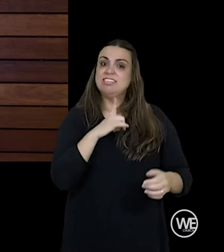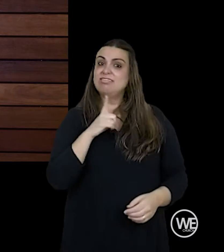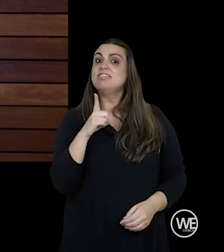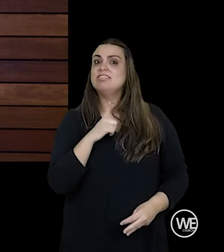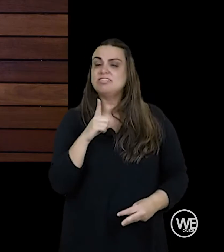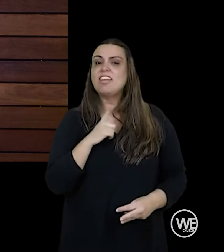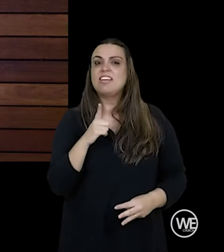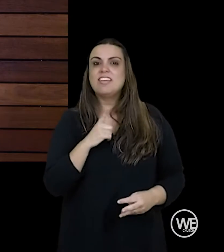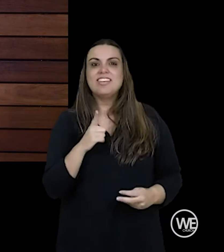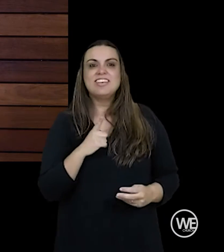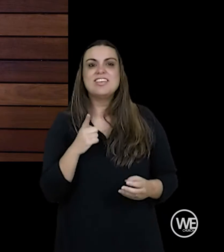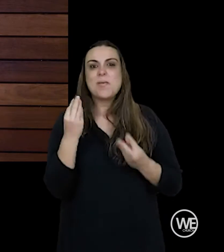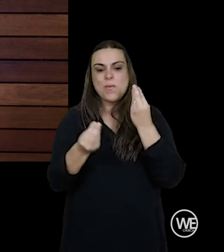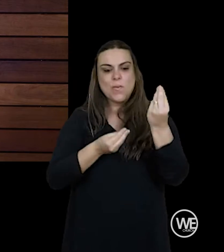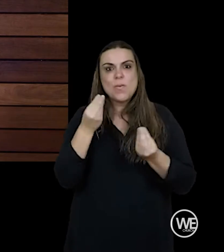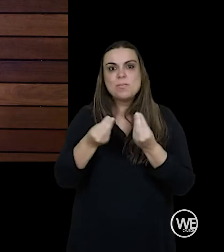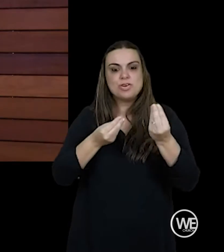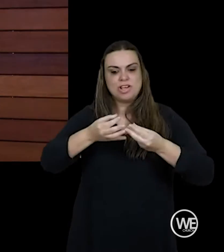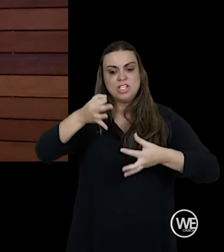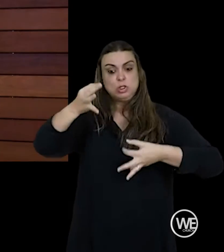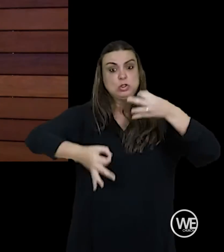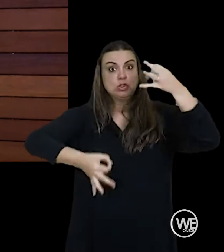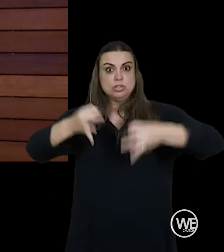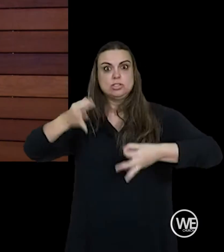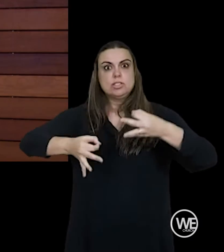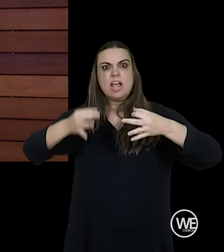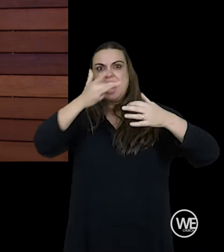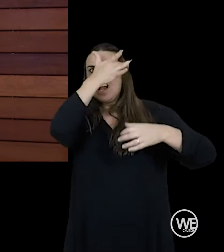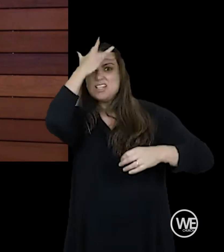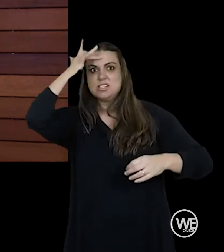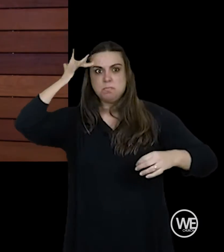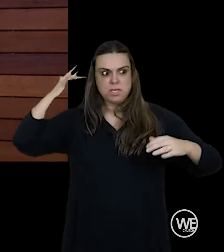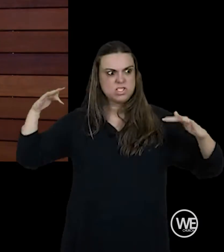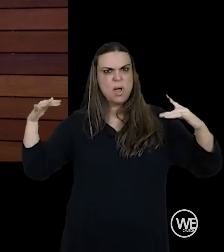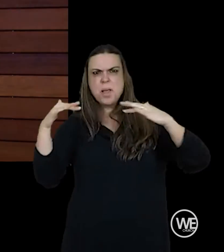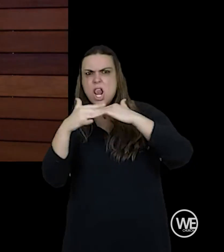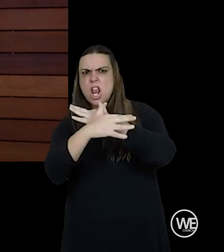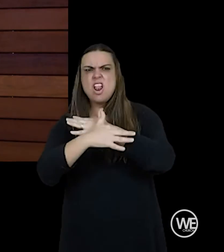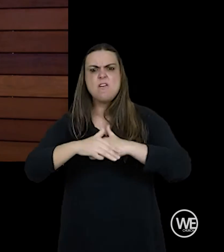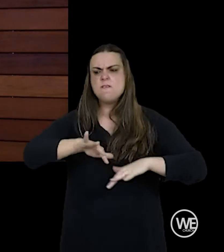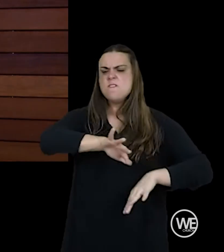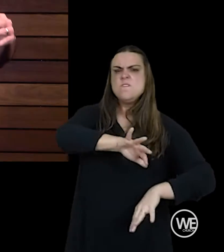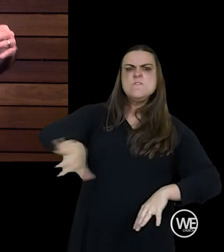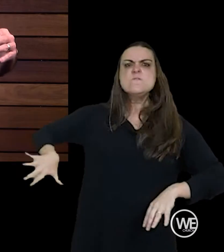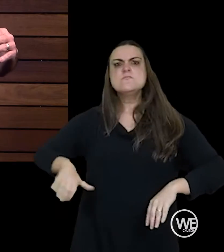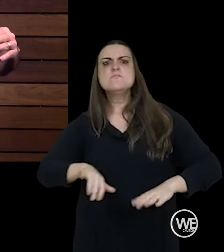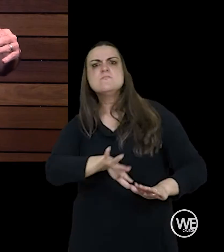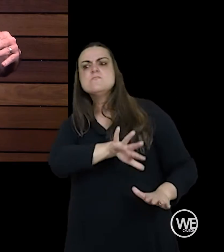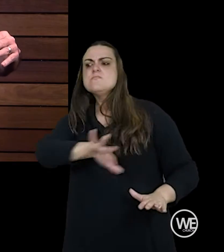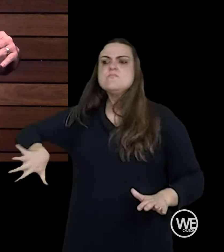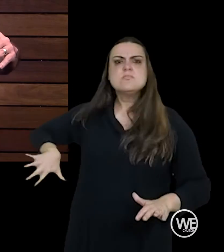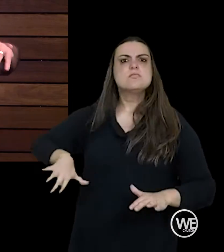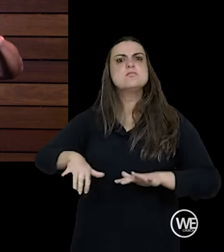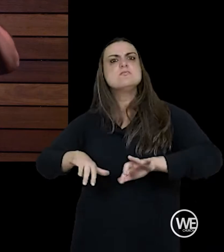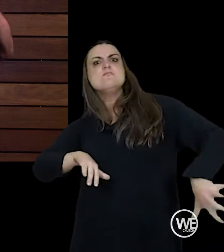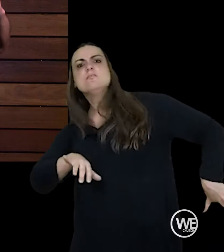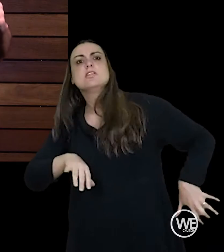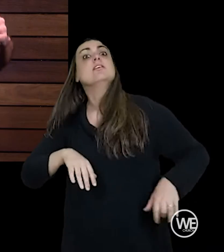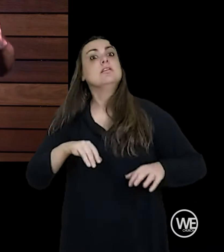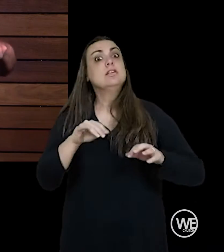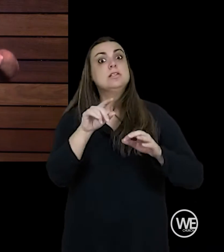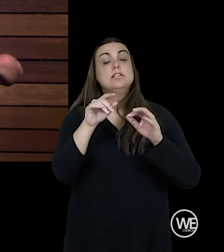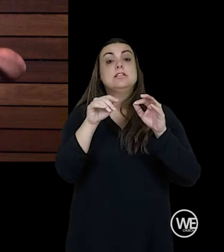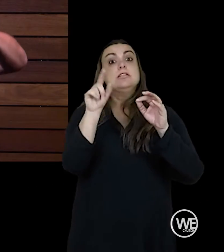nossa medida, nossa régua de justiça. E a multidão que também estava ali, que impedia Zaqueu de ver primeiro Jesus,